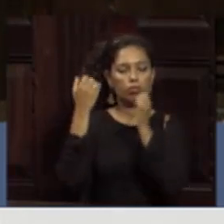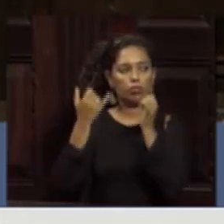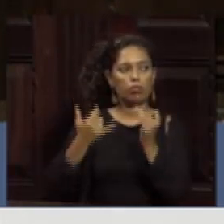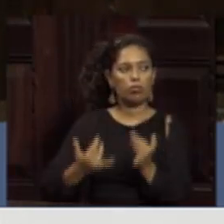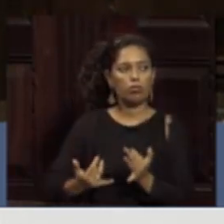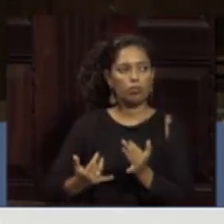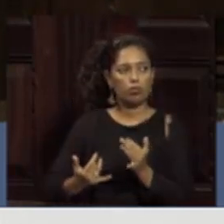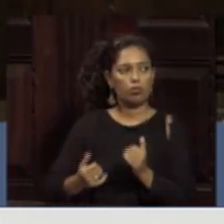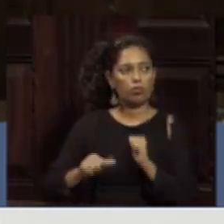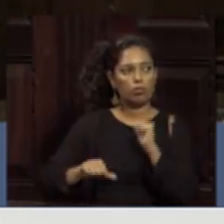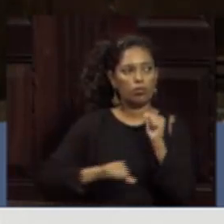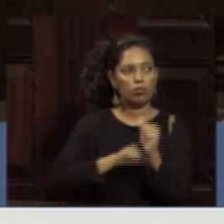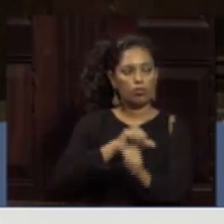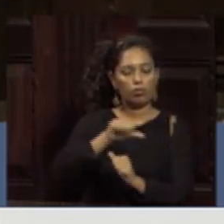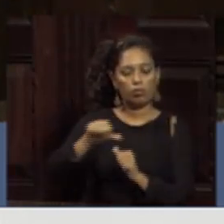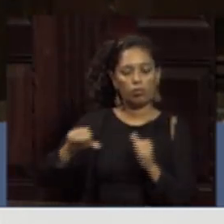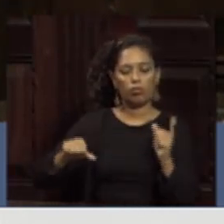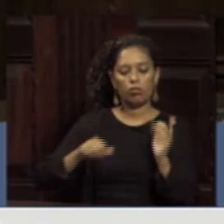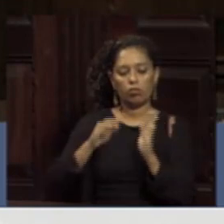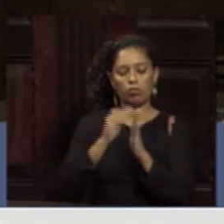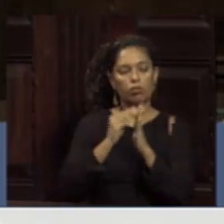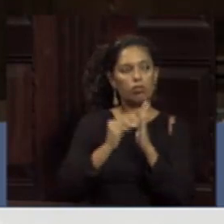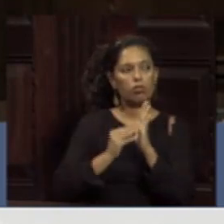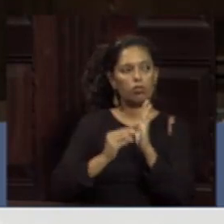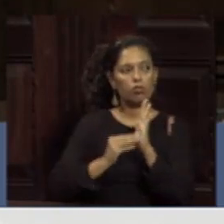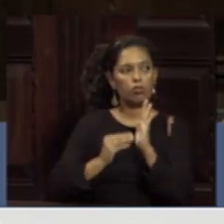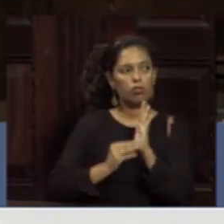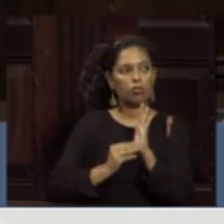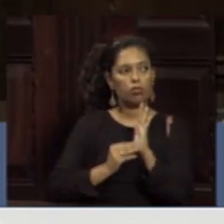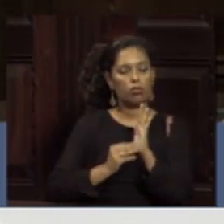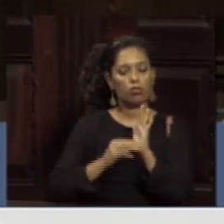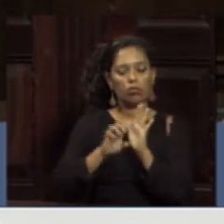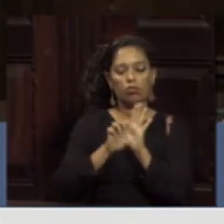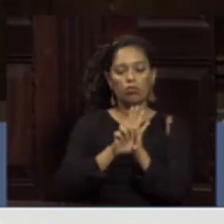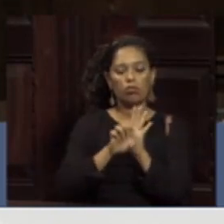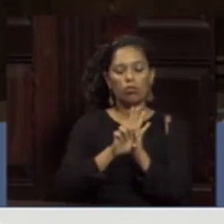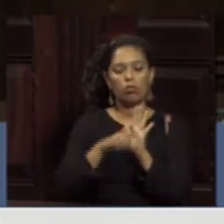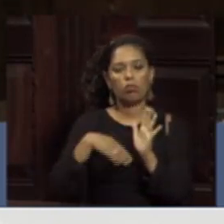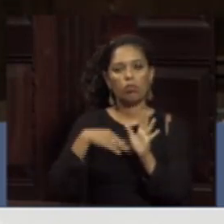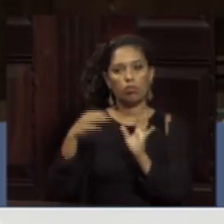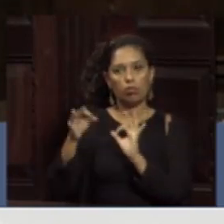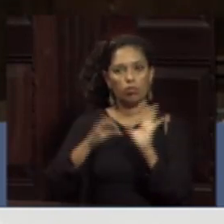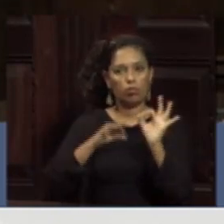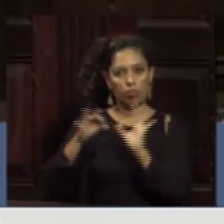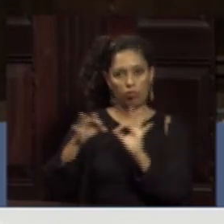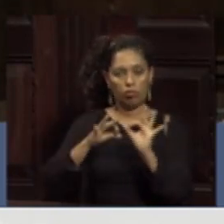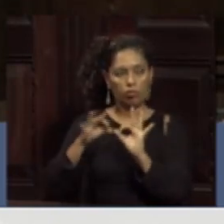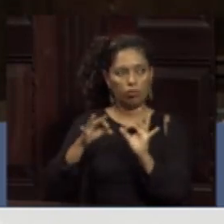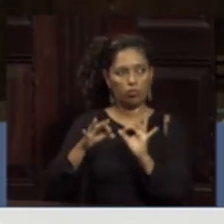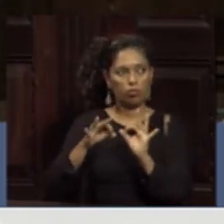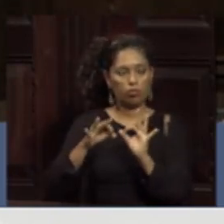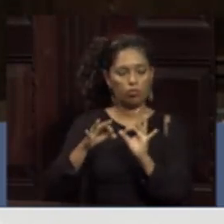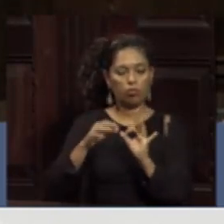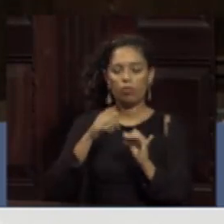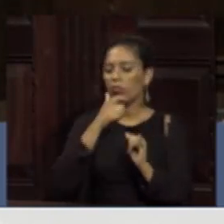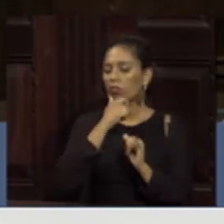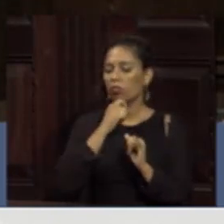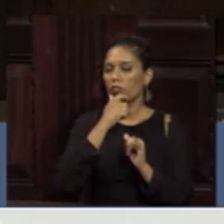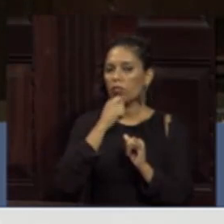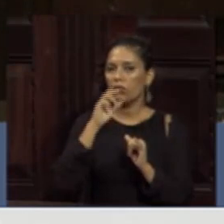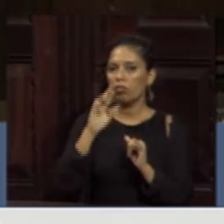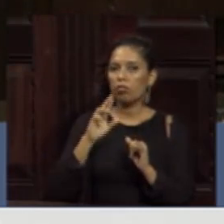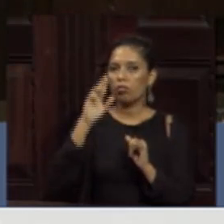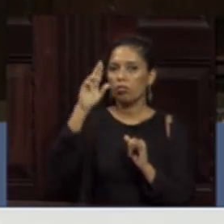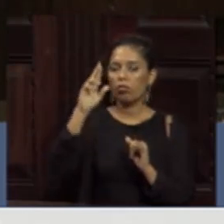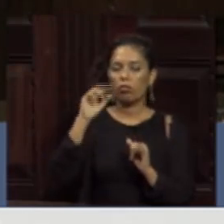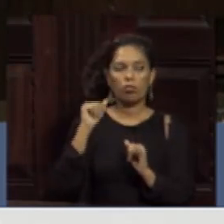as modificações resultaram de emenda de minha autoria, os técnicos em radiologia,